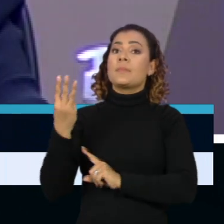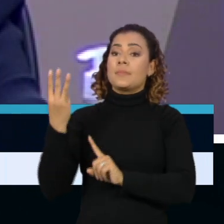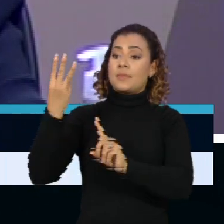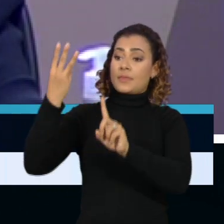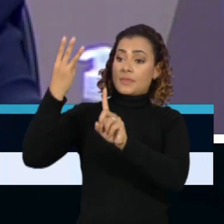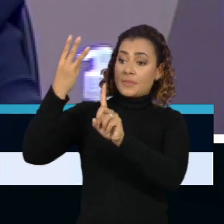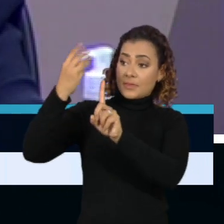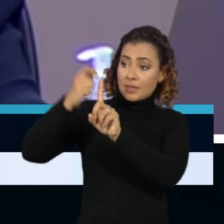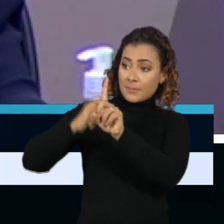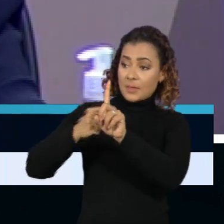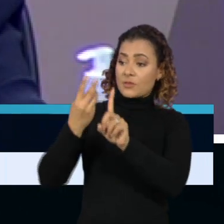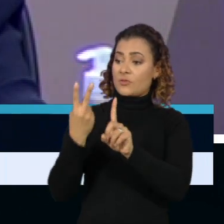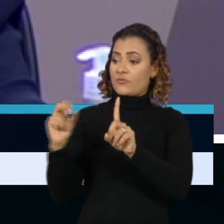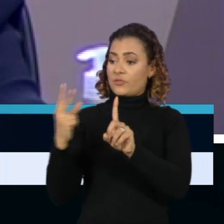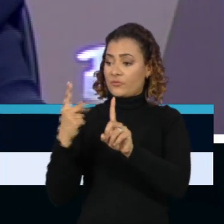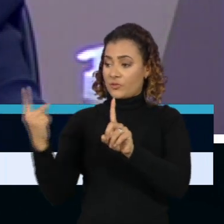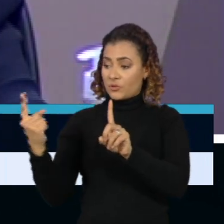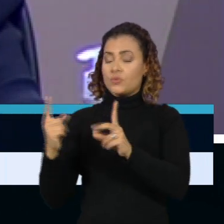trimestre de 2021,